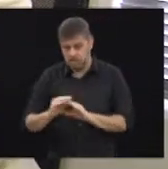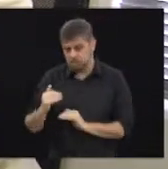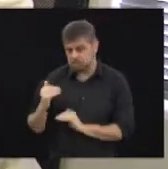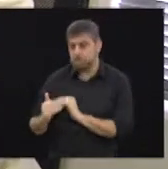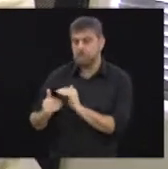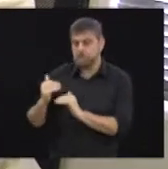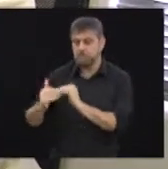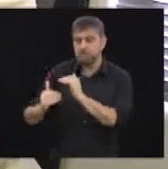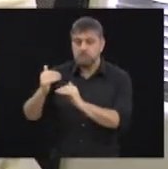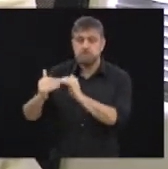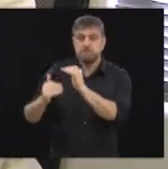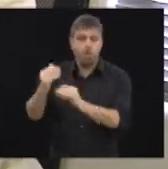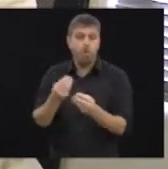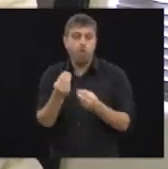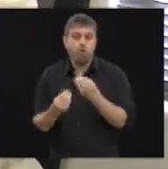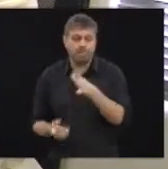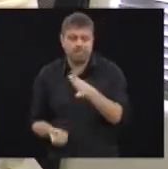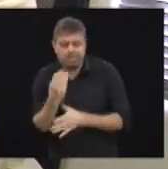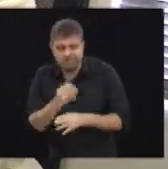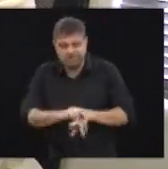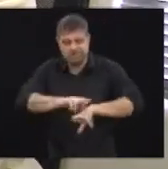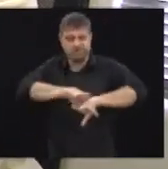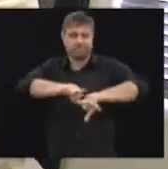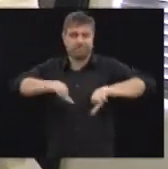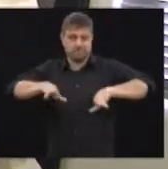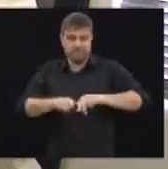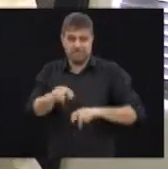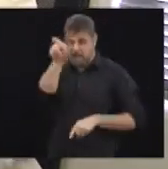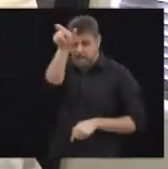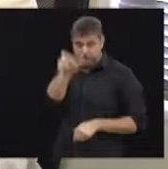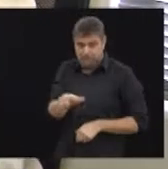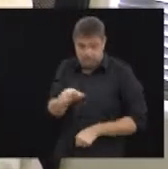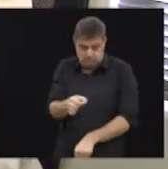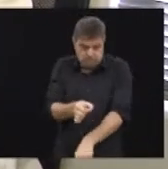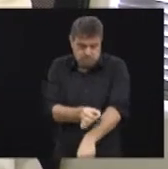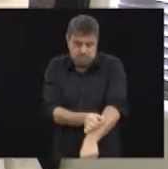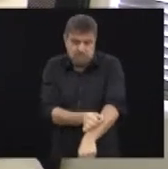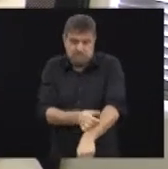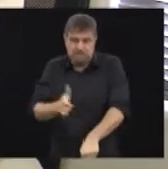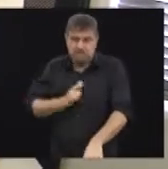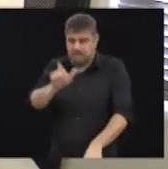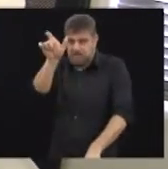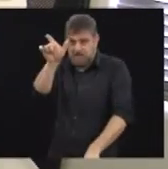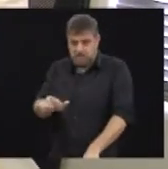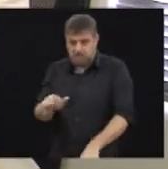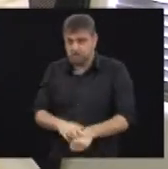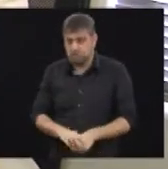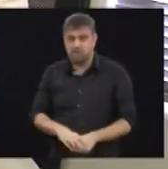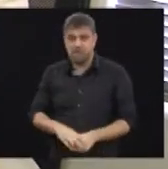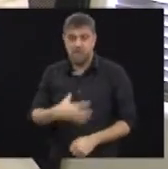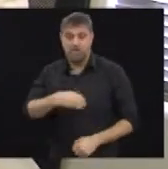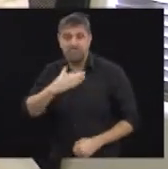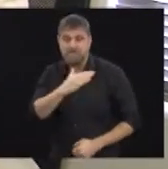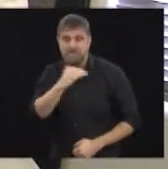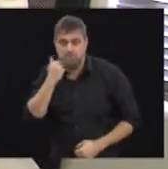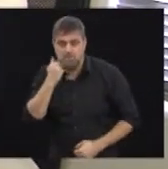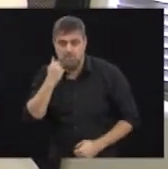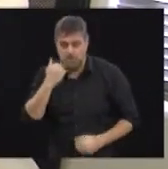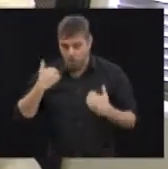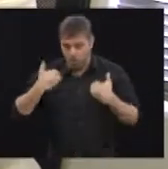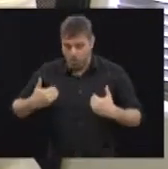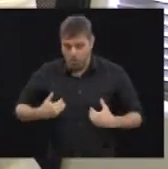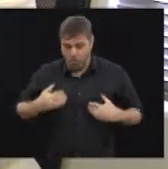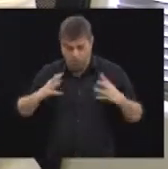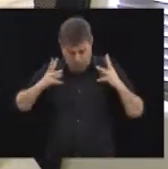E a evolução também ela é muito variável. Tem paciente que despigmenta. Eu tenho um paciente que ele perdeu um filho, ele